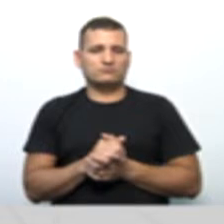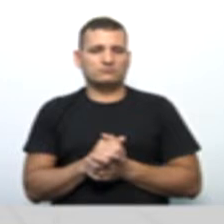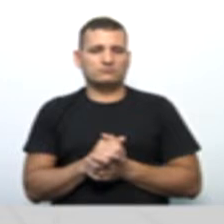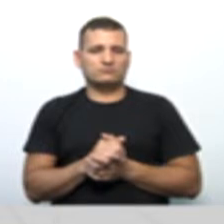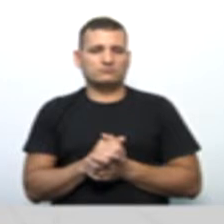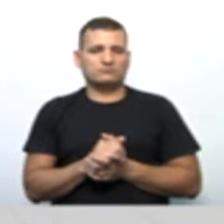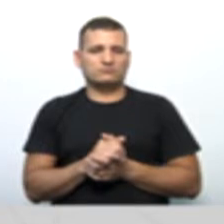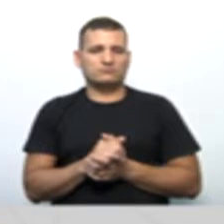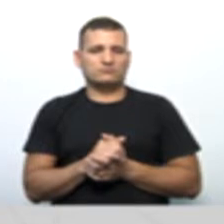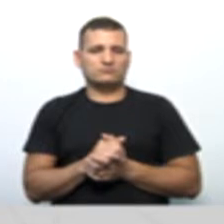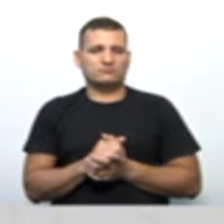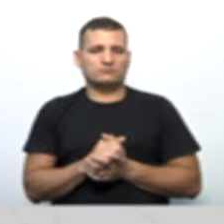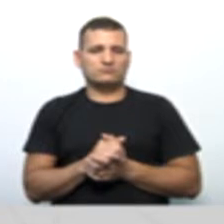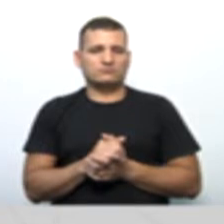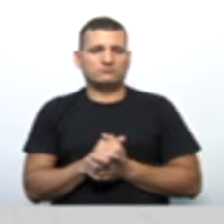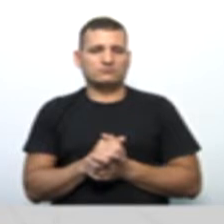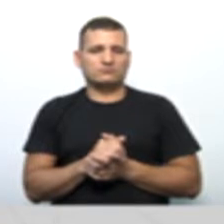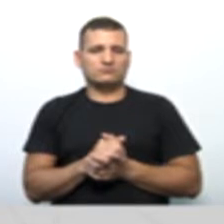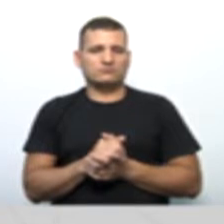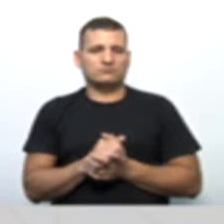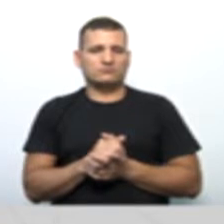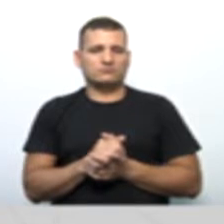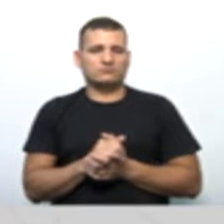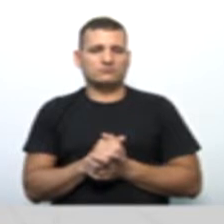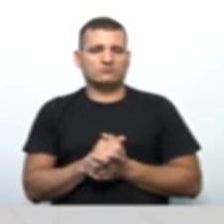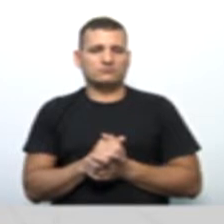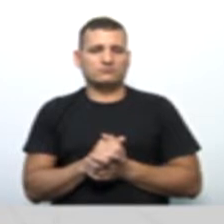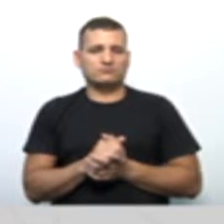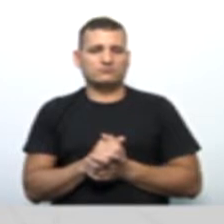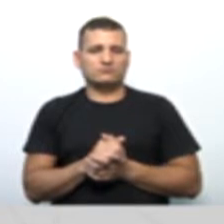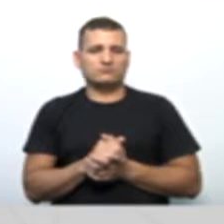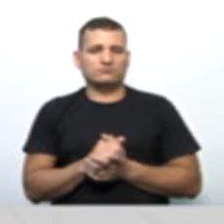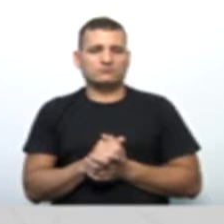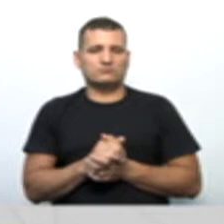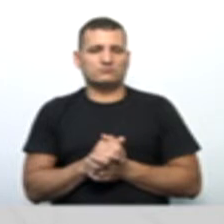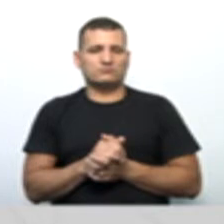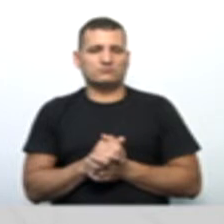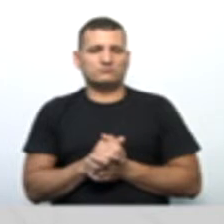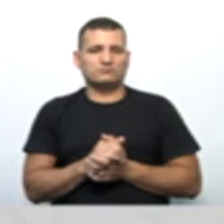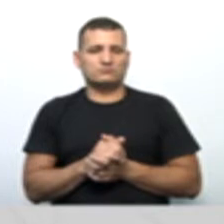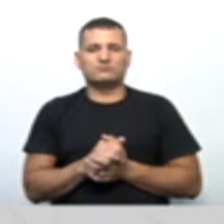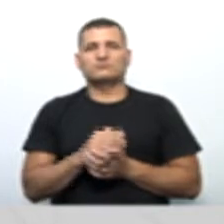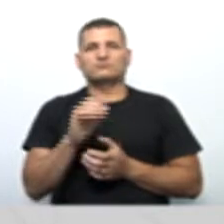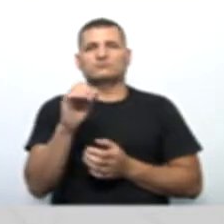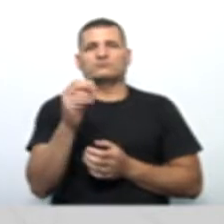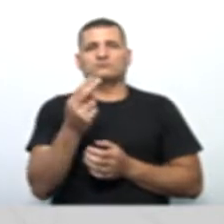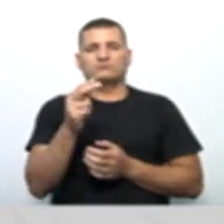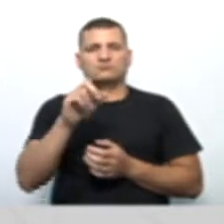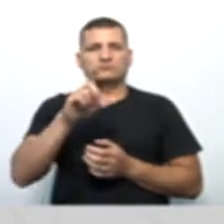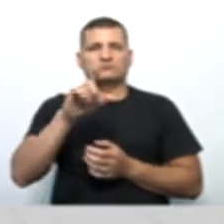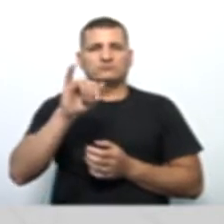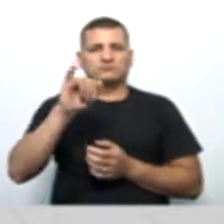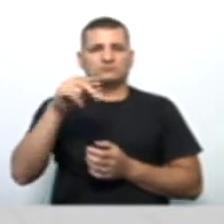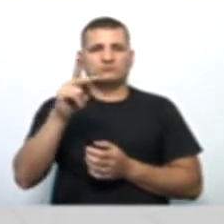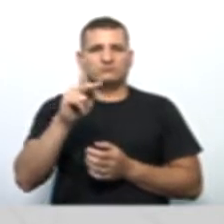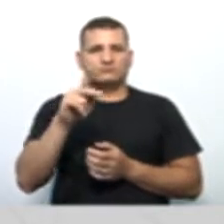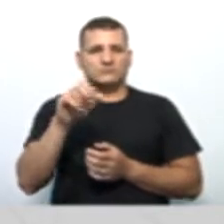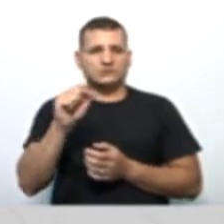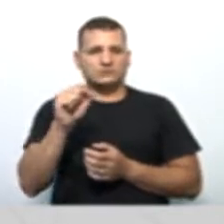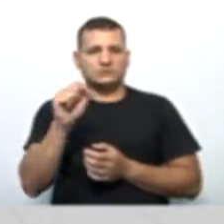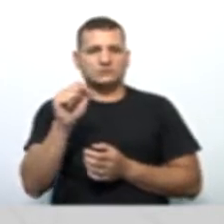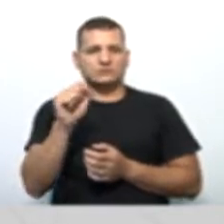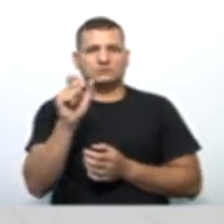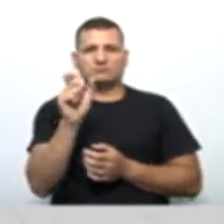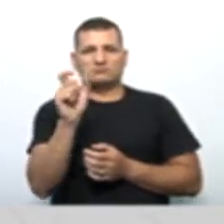aqui o ou somente os links somente os textos com em forma de links e se de forma de texto de link